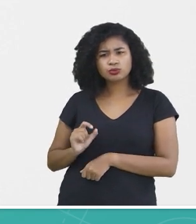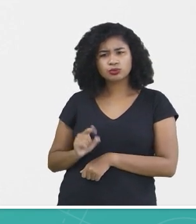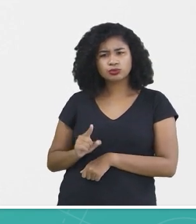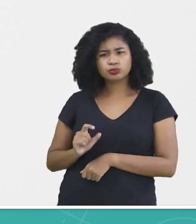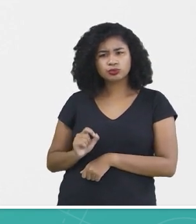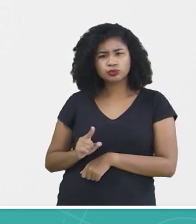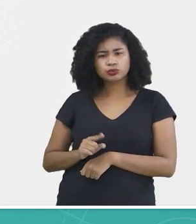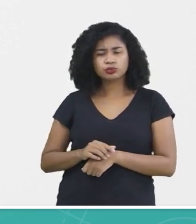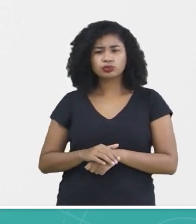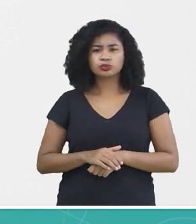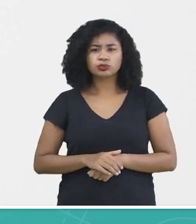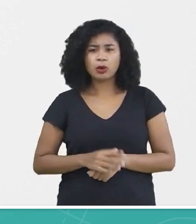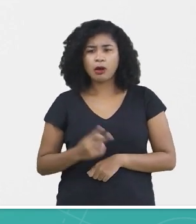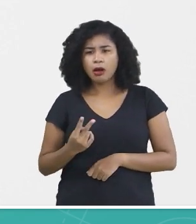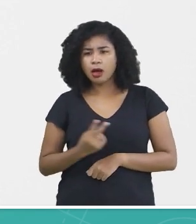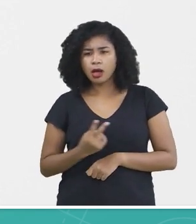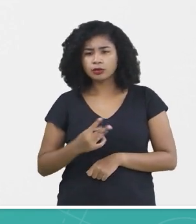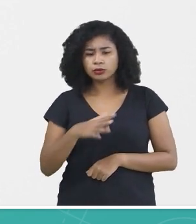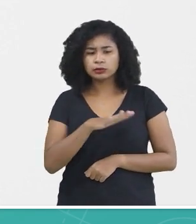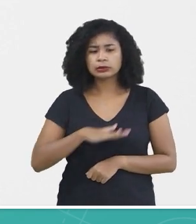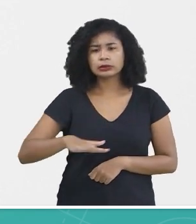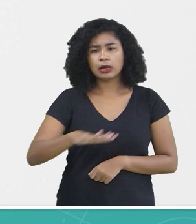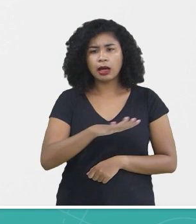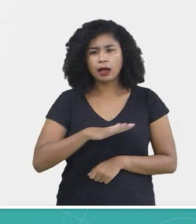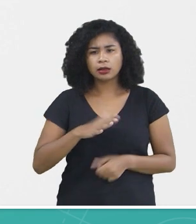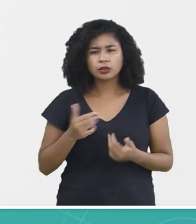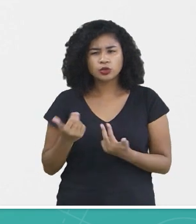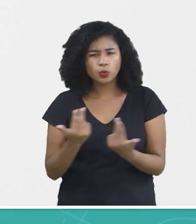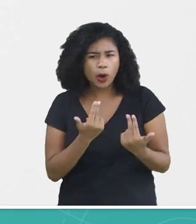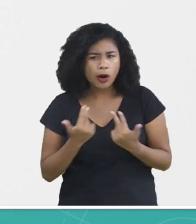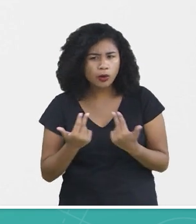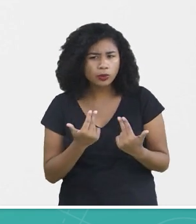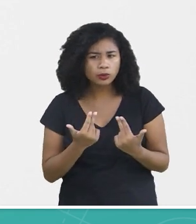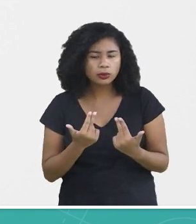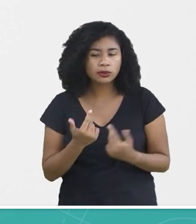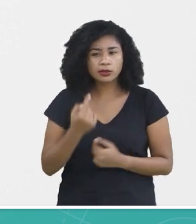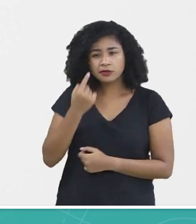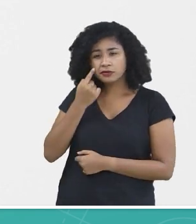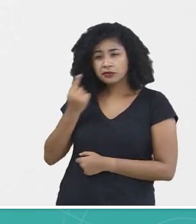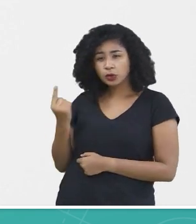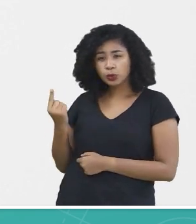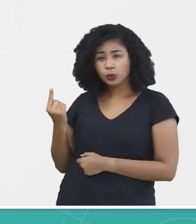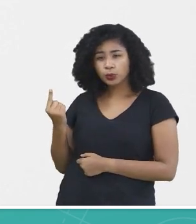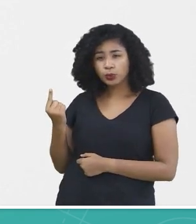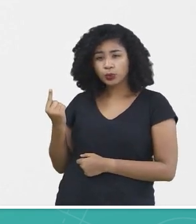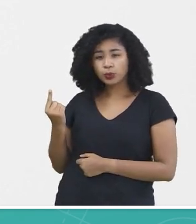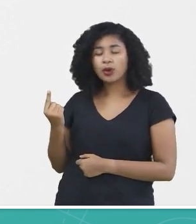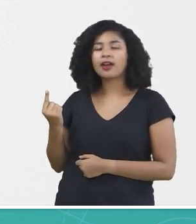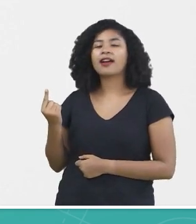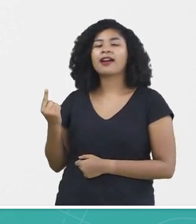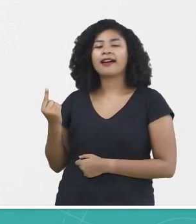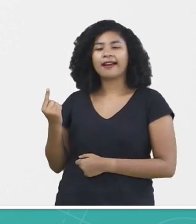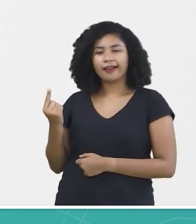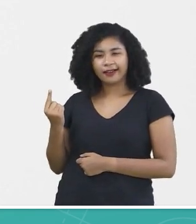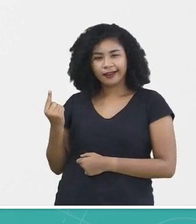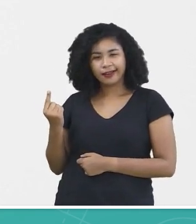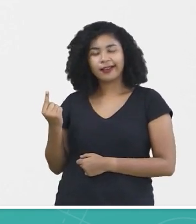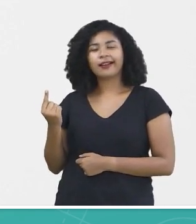a reta azul estão no mesmo plano? Aí sim, você pode afirmar, olha, são